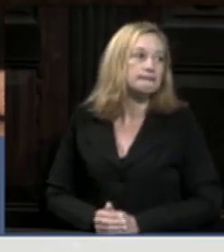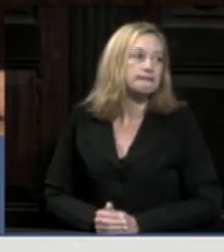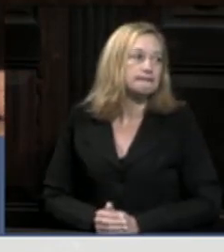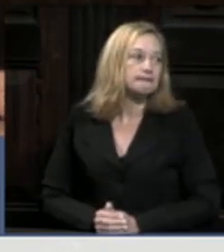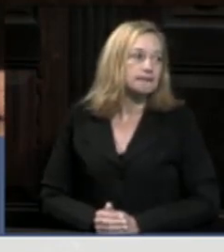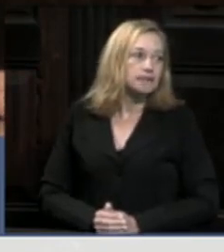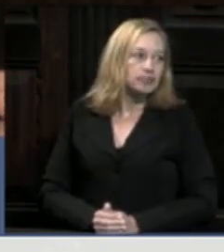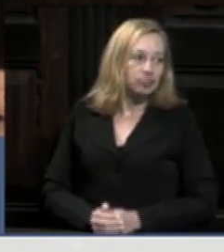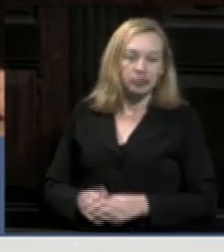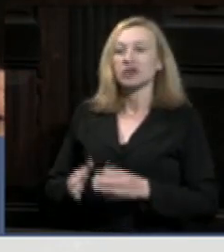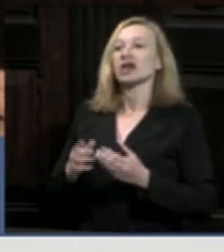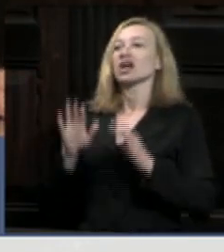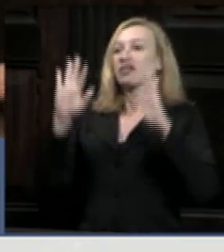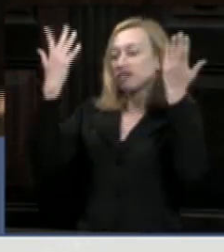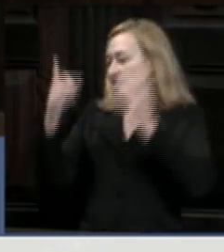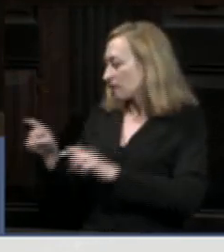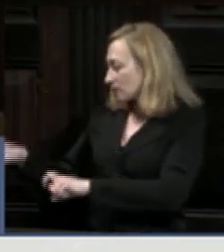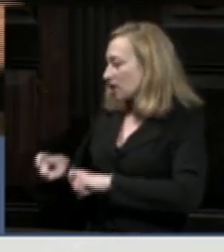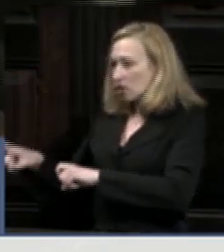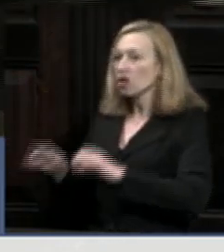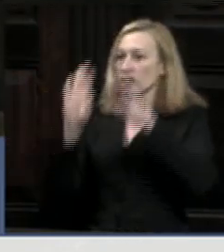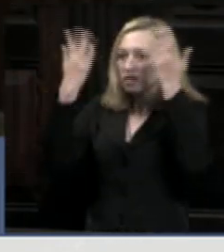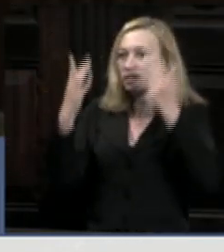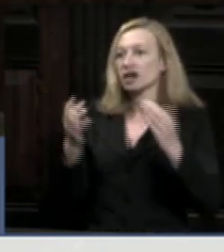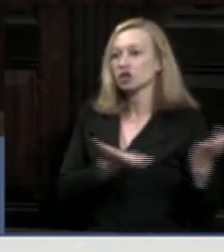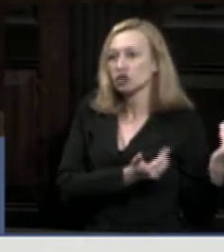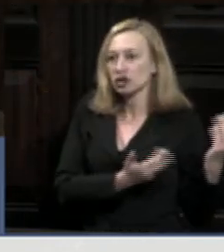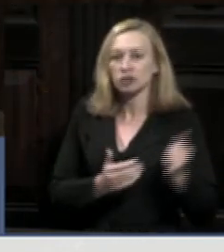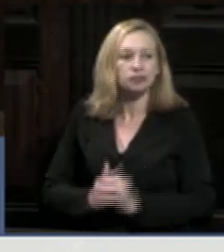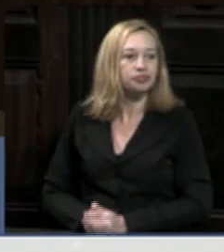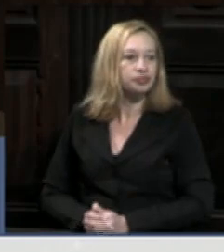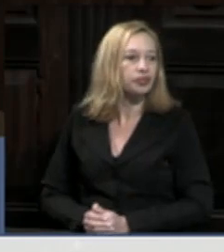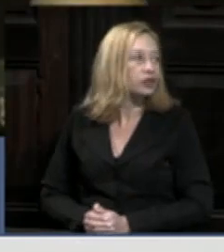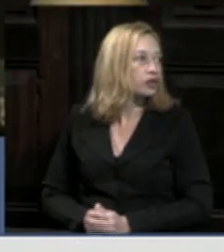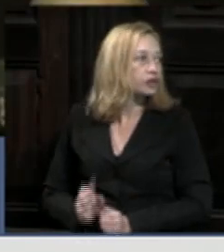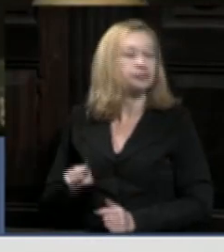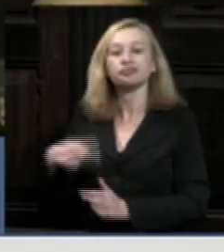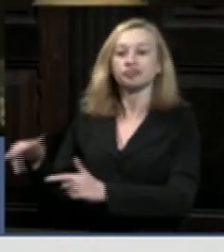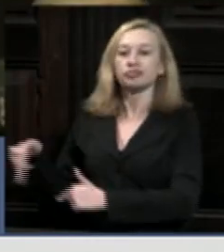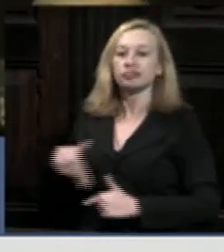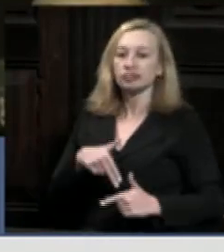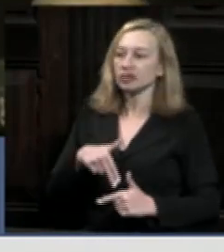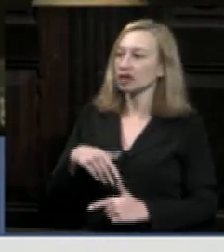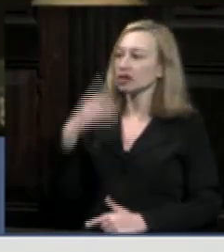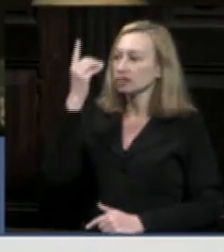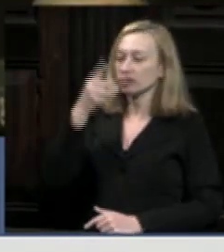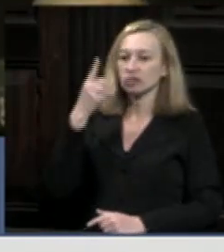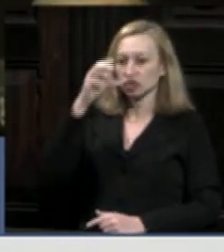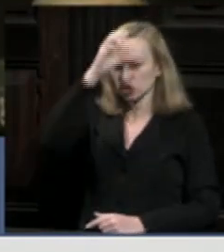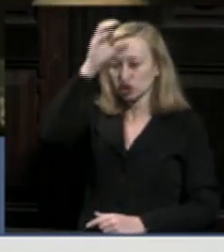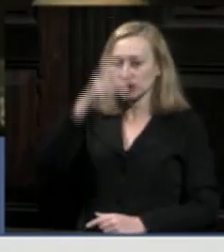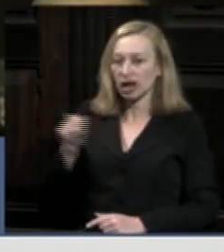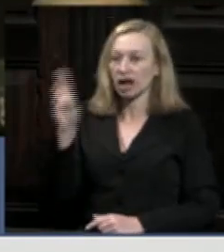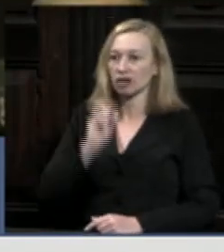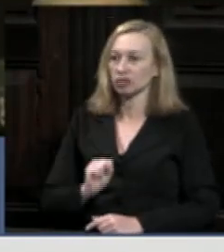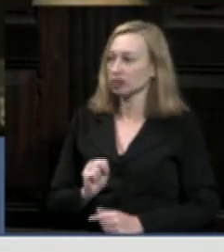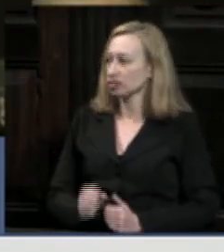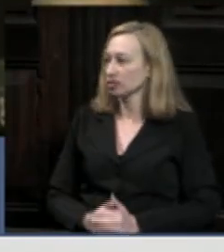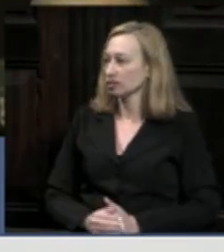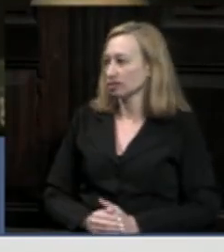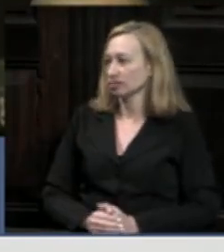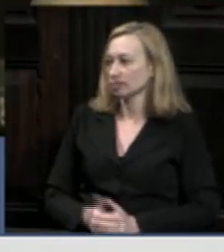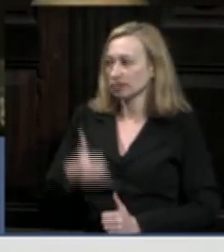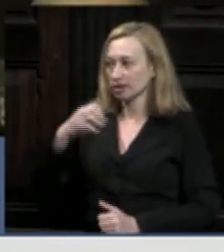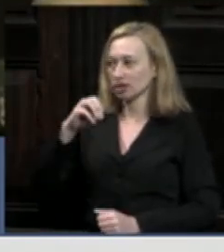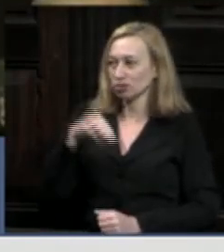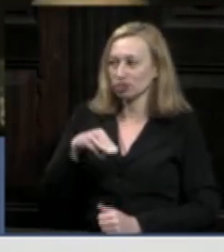anterior viva juventude próximo orador inscrito deputado tio carros no a ciência dispõe de